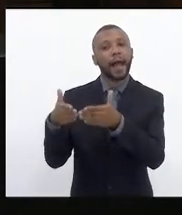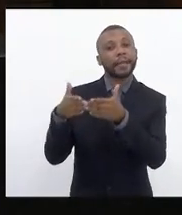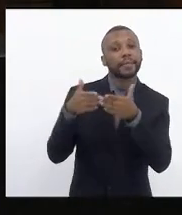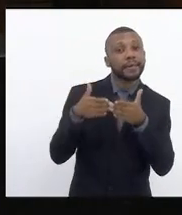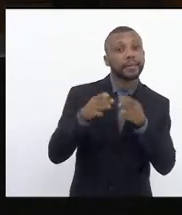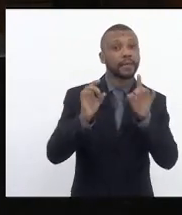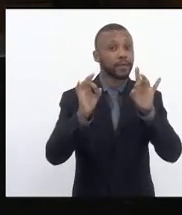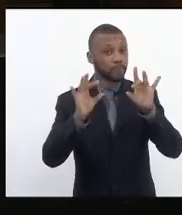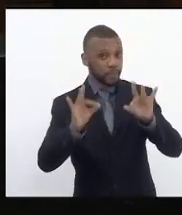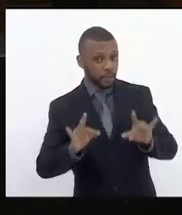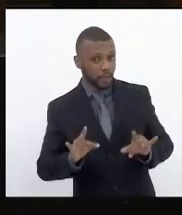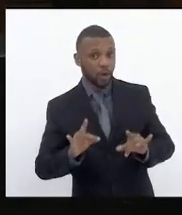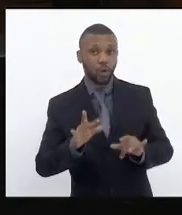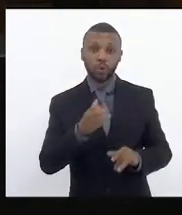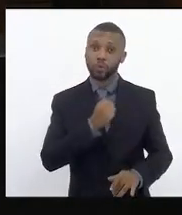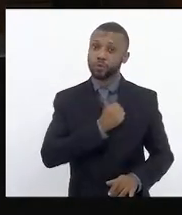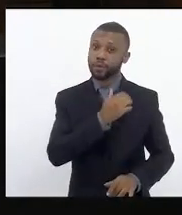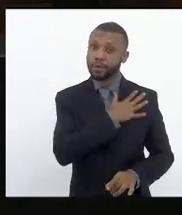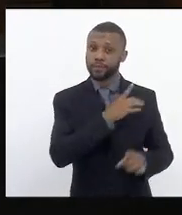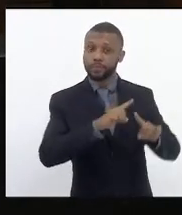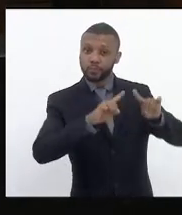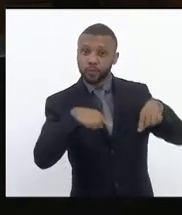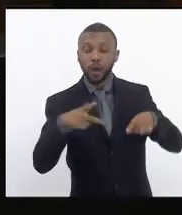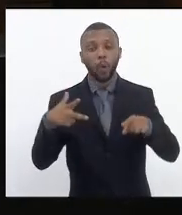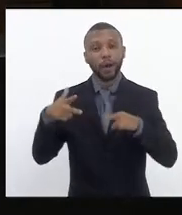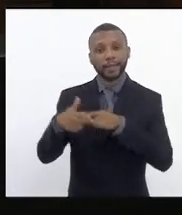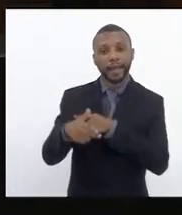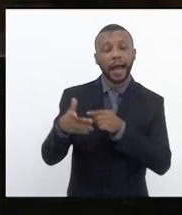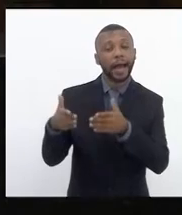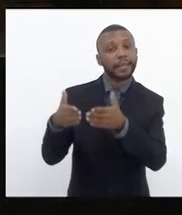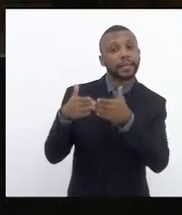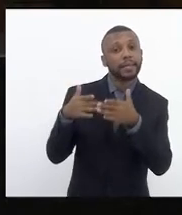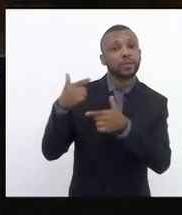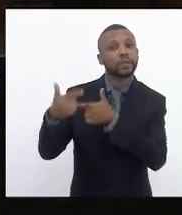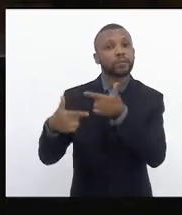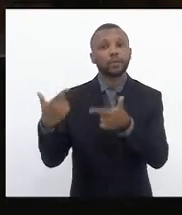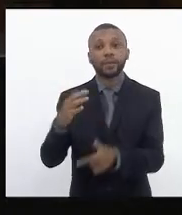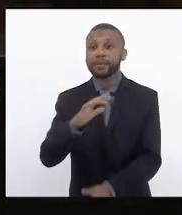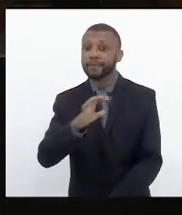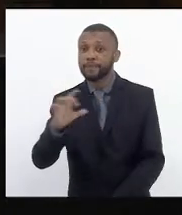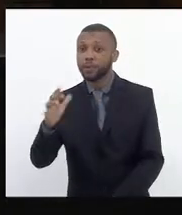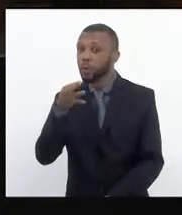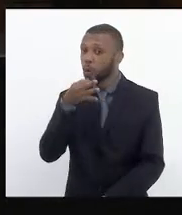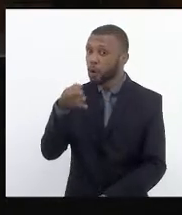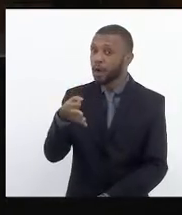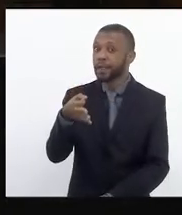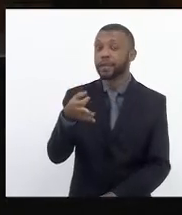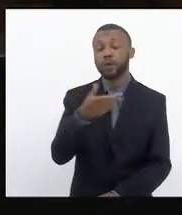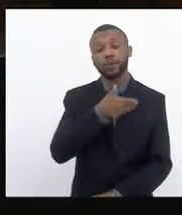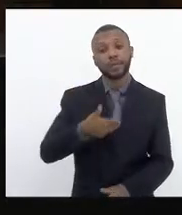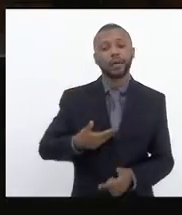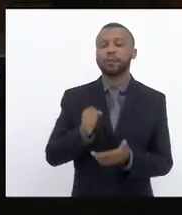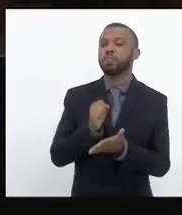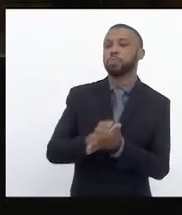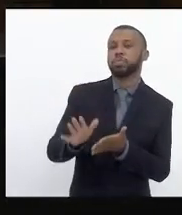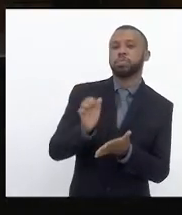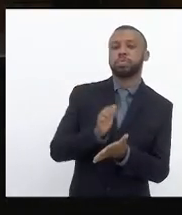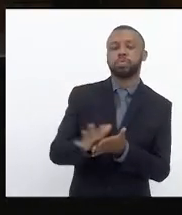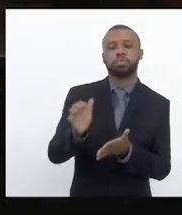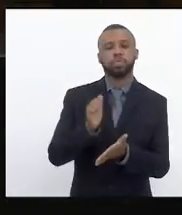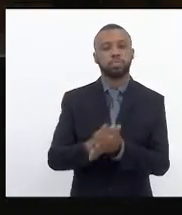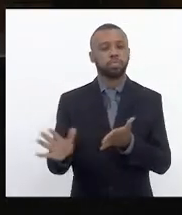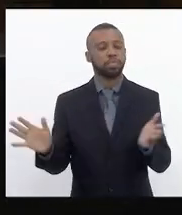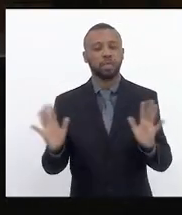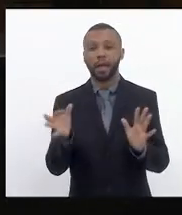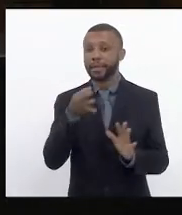militares cortar licença também dos trabalhadores que vivem sob o argumento de que o estado gastar demais esse